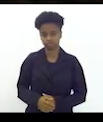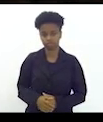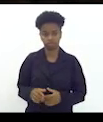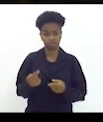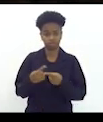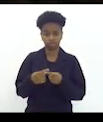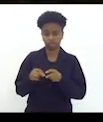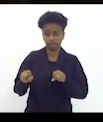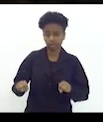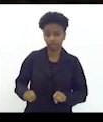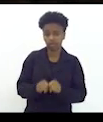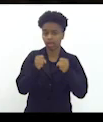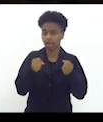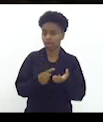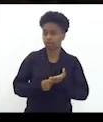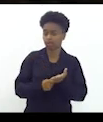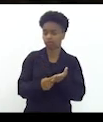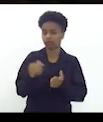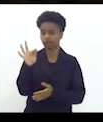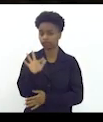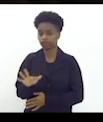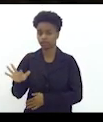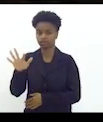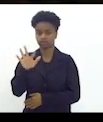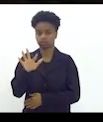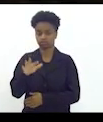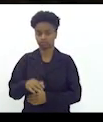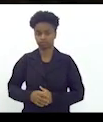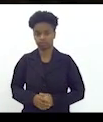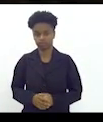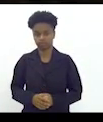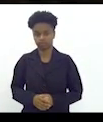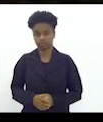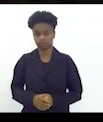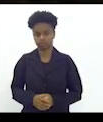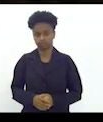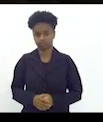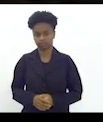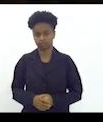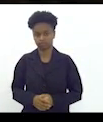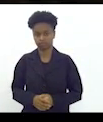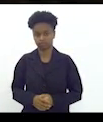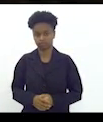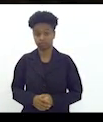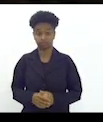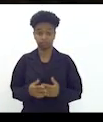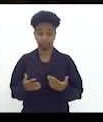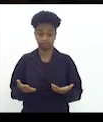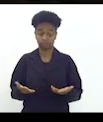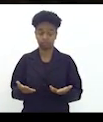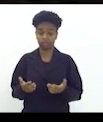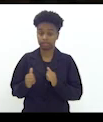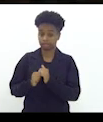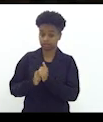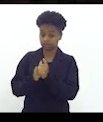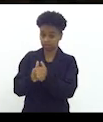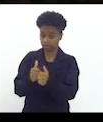rompimento do Pacto Federativo. E dentro dessa